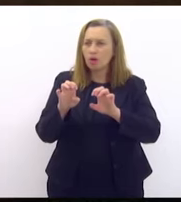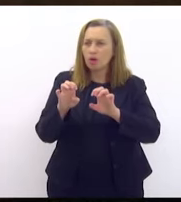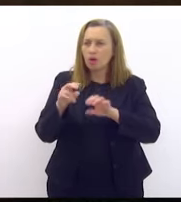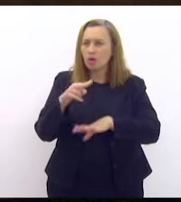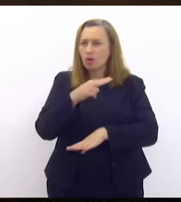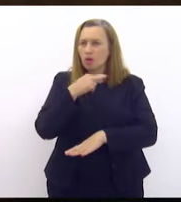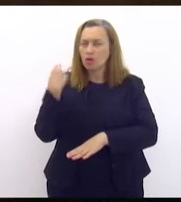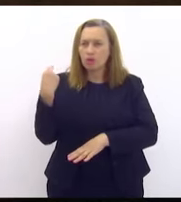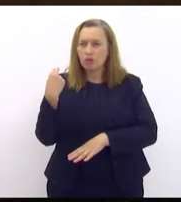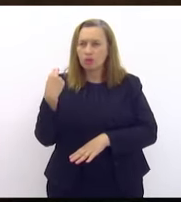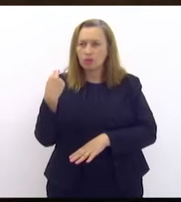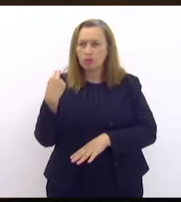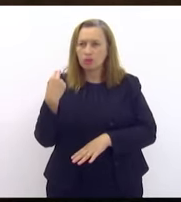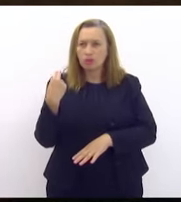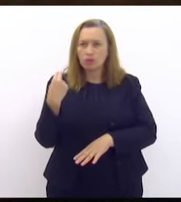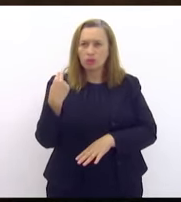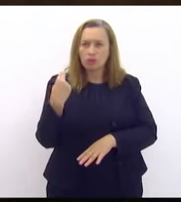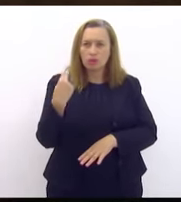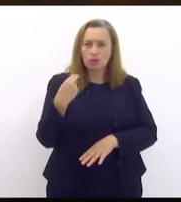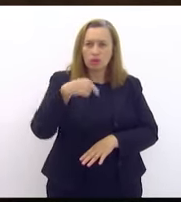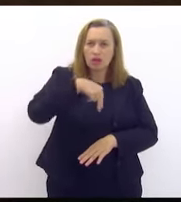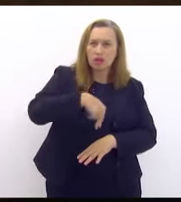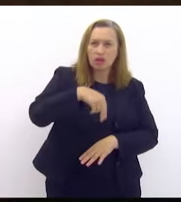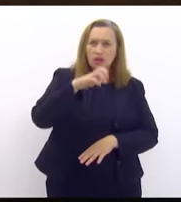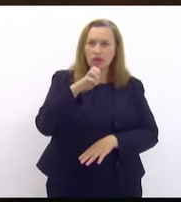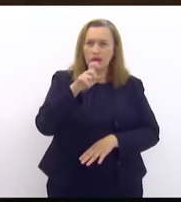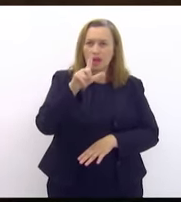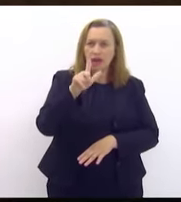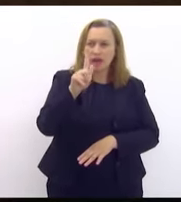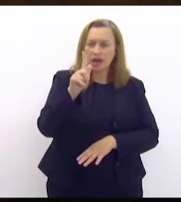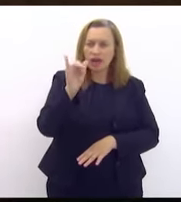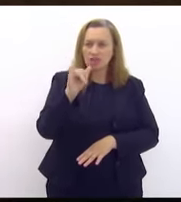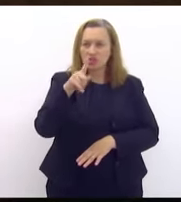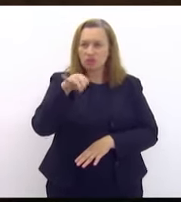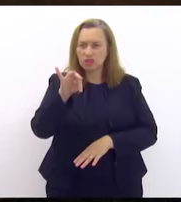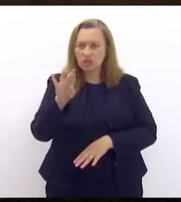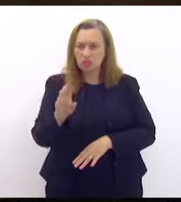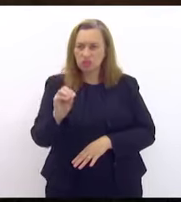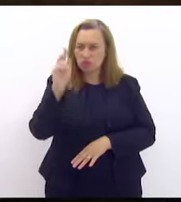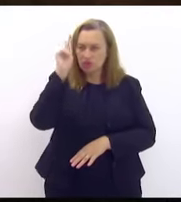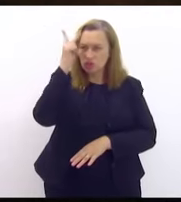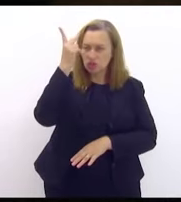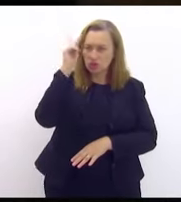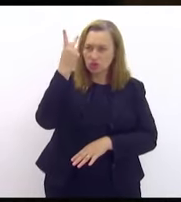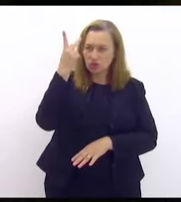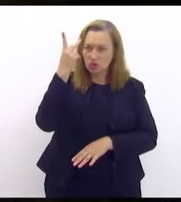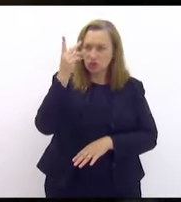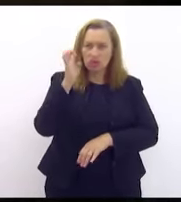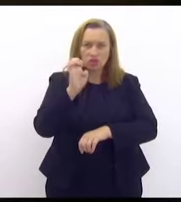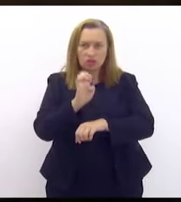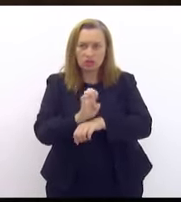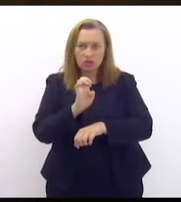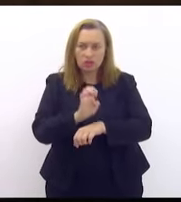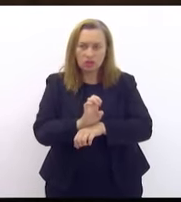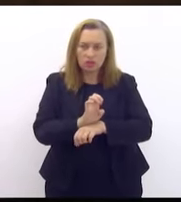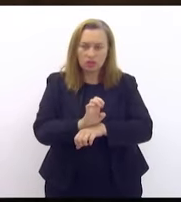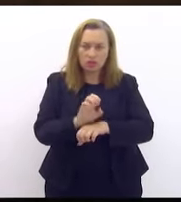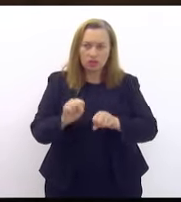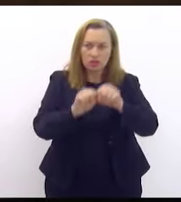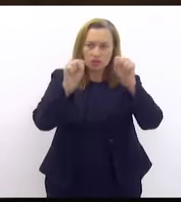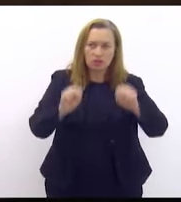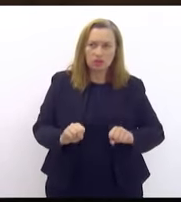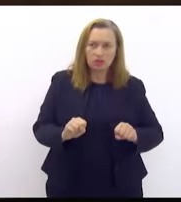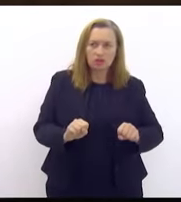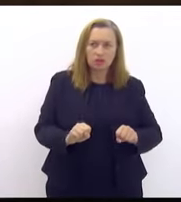do negacionismo ou revisionismo histórico no âmbito do Sistema Estadual de Educação do Estado do Rio